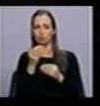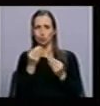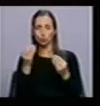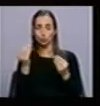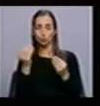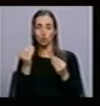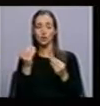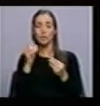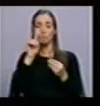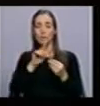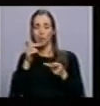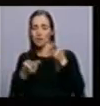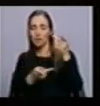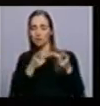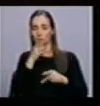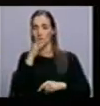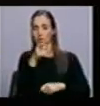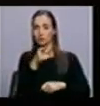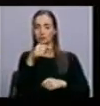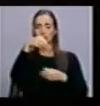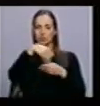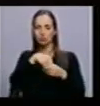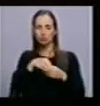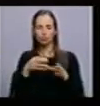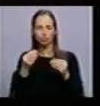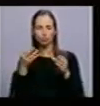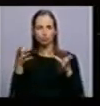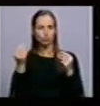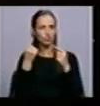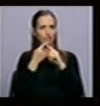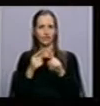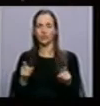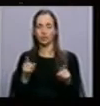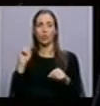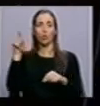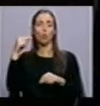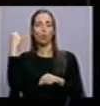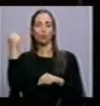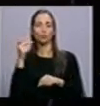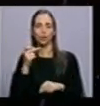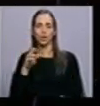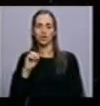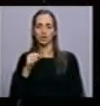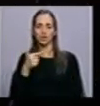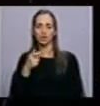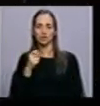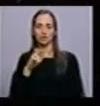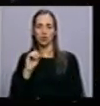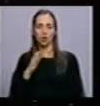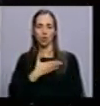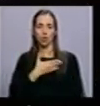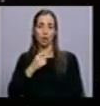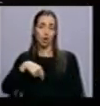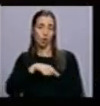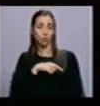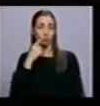asteroide interestelar dizem que ele de facto é muito, muito diferente dos outros asteroides que nós conhecemos no nosso próprio sistema